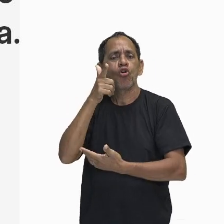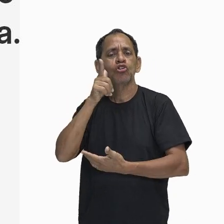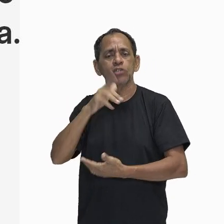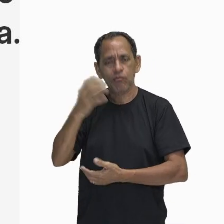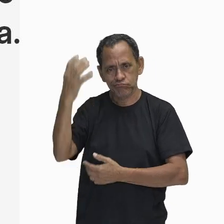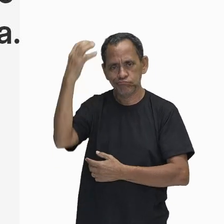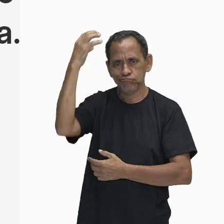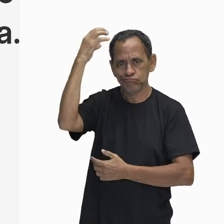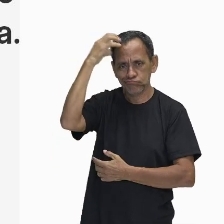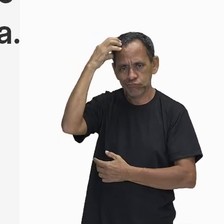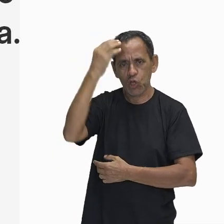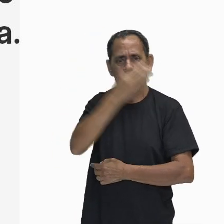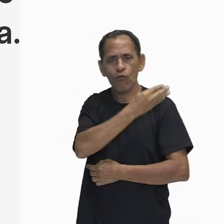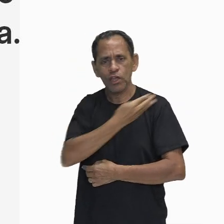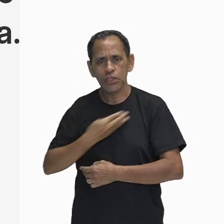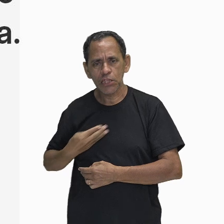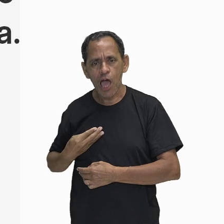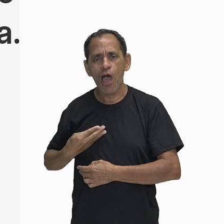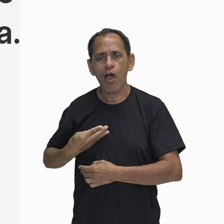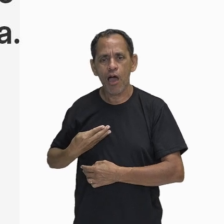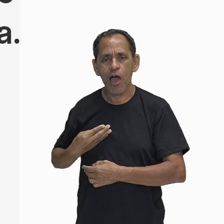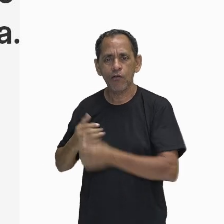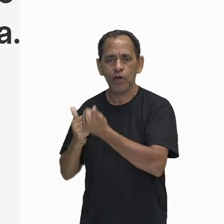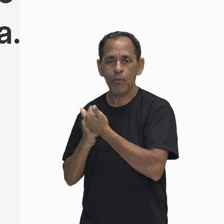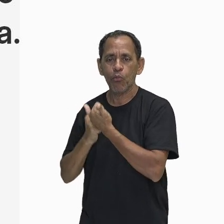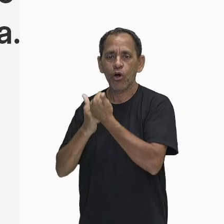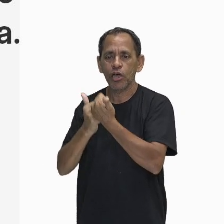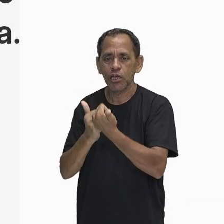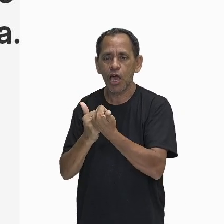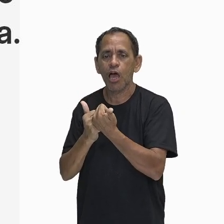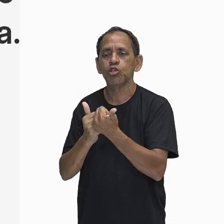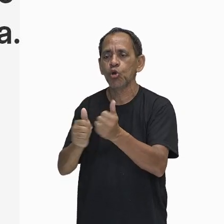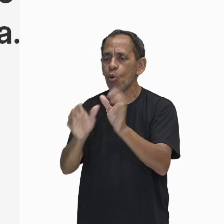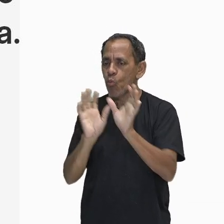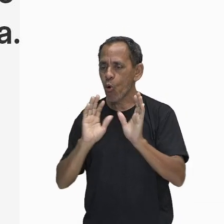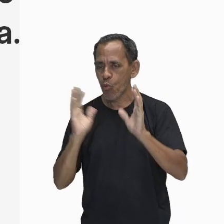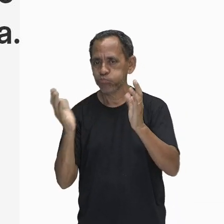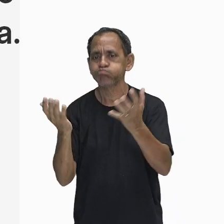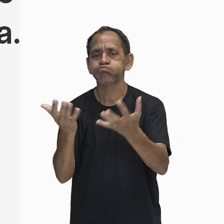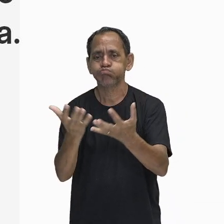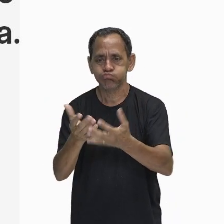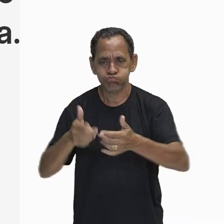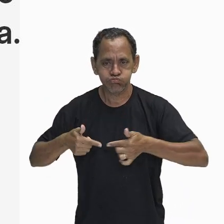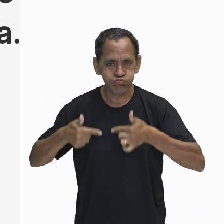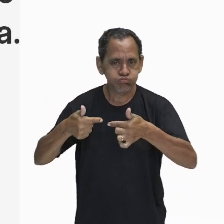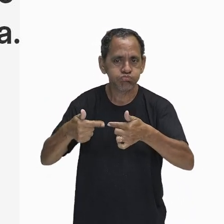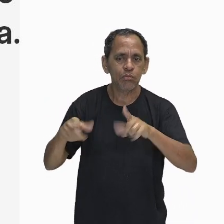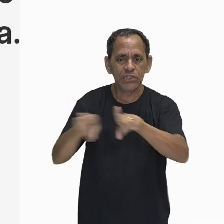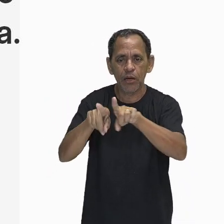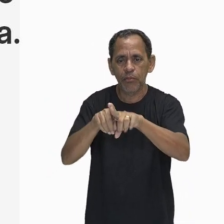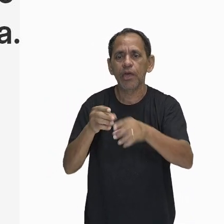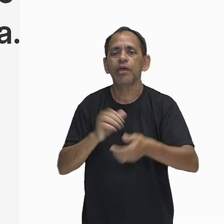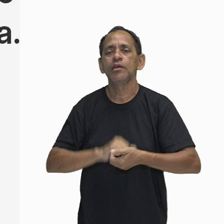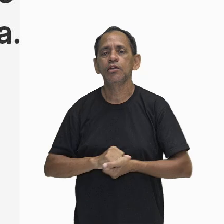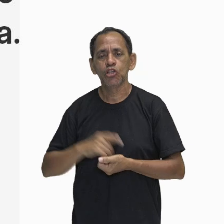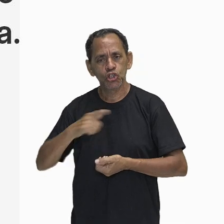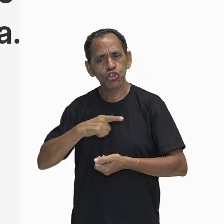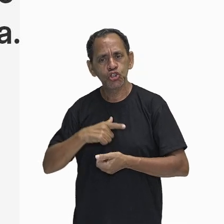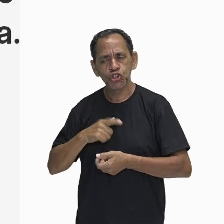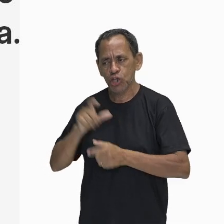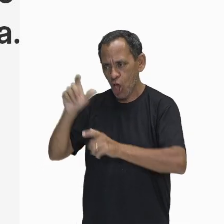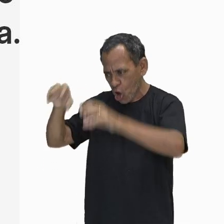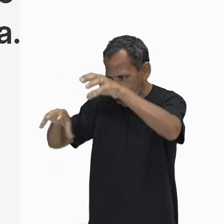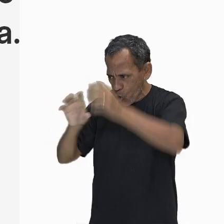passou a governar auxiliado por uma assembleia de guerreiros saído de outros grupos